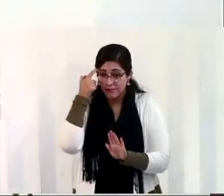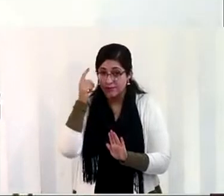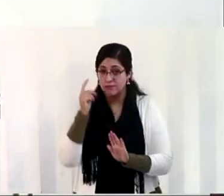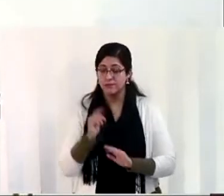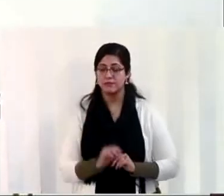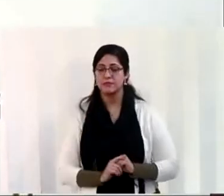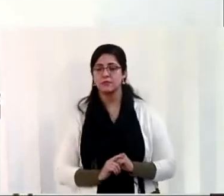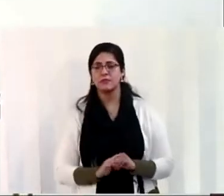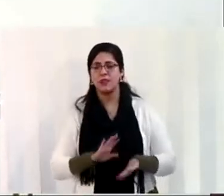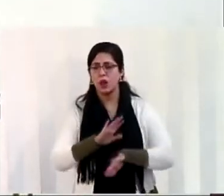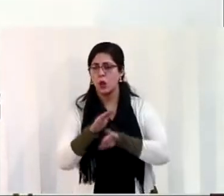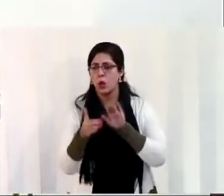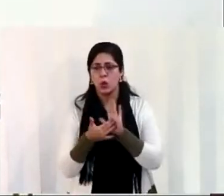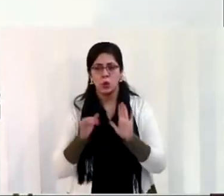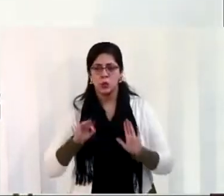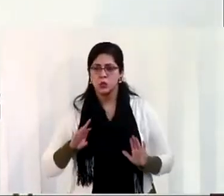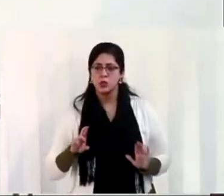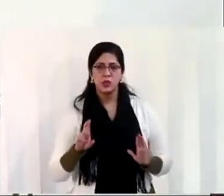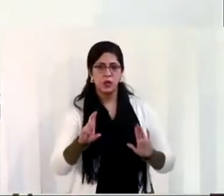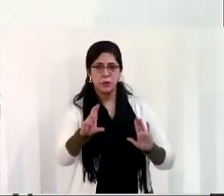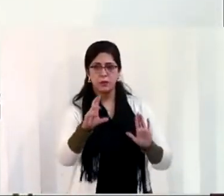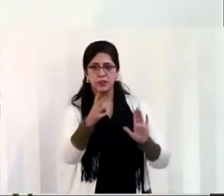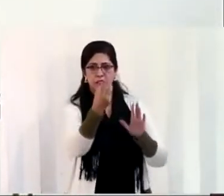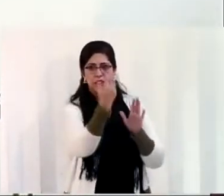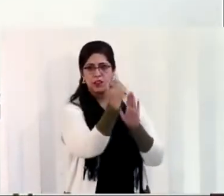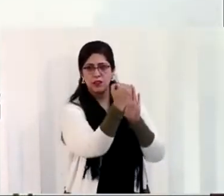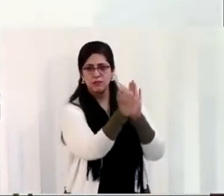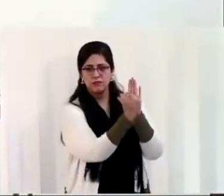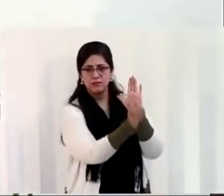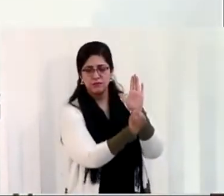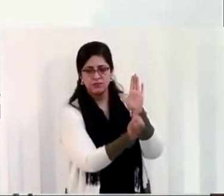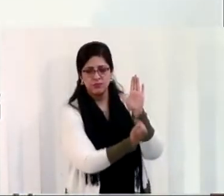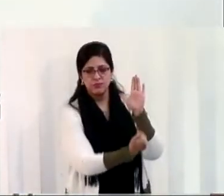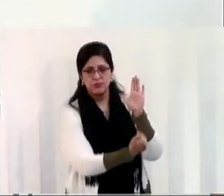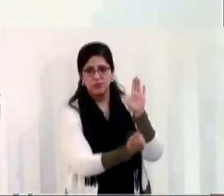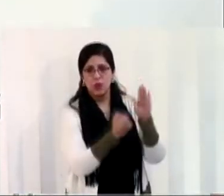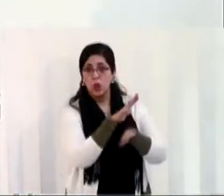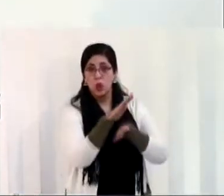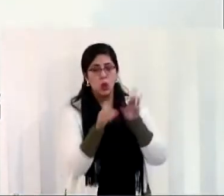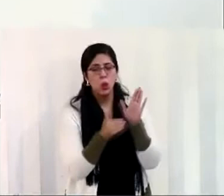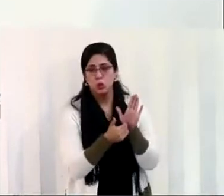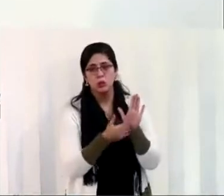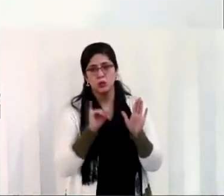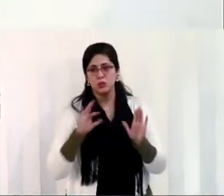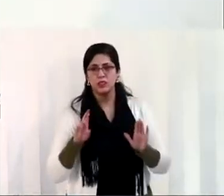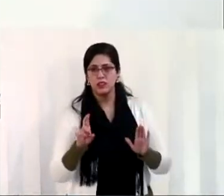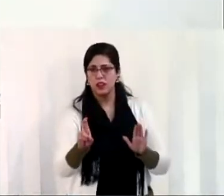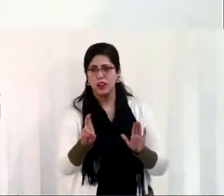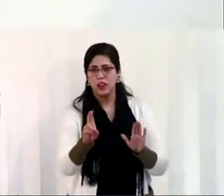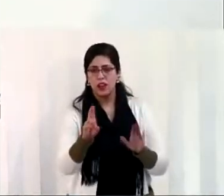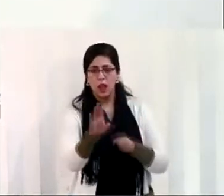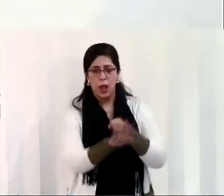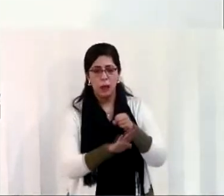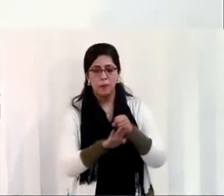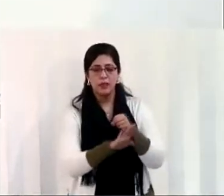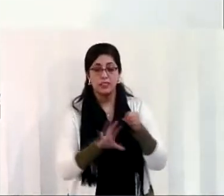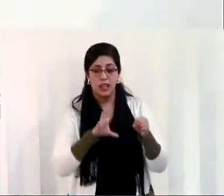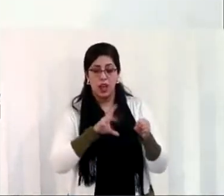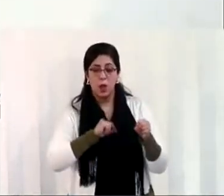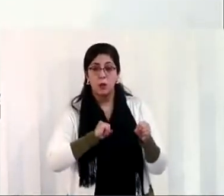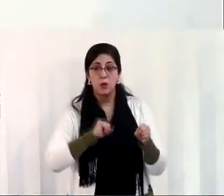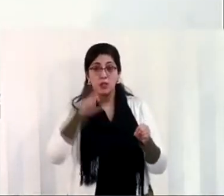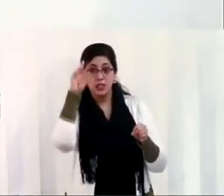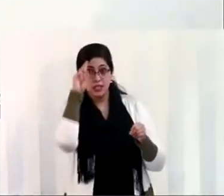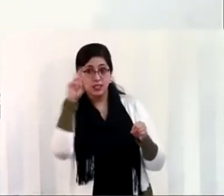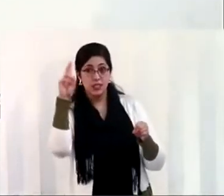a liturgia, lá no começo, até o final. Tudo está baseado nesse texto, no amor de Deus por seu povo. Tudo que